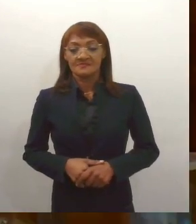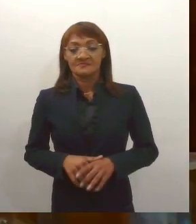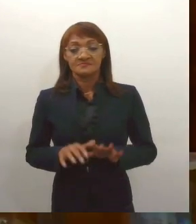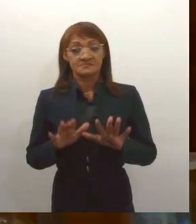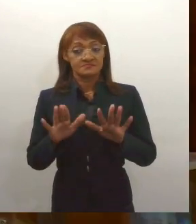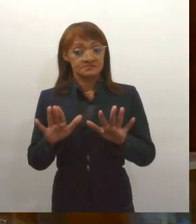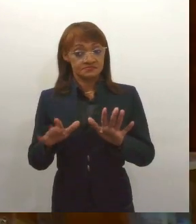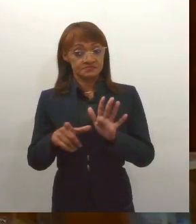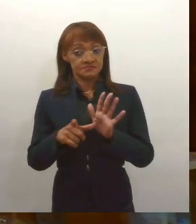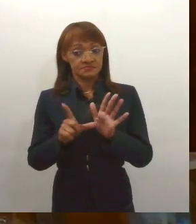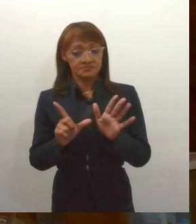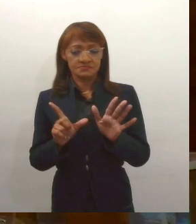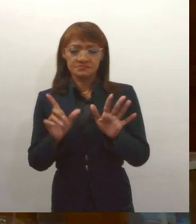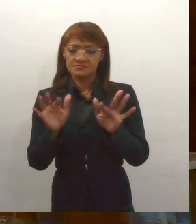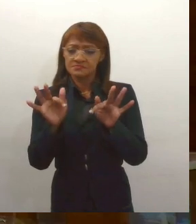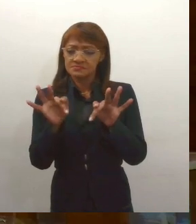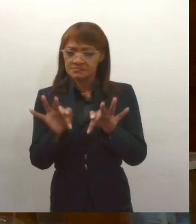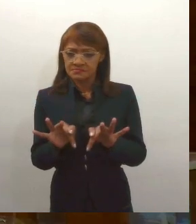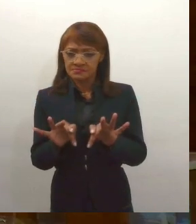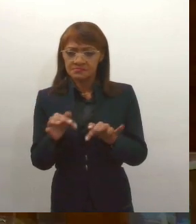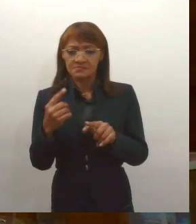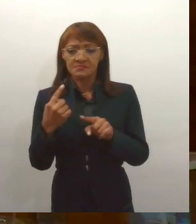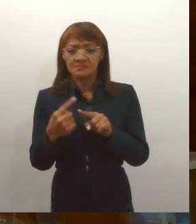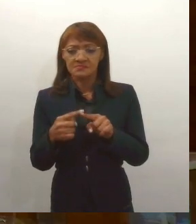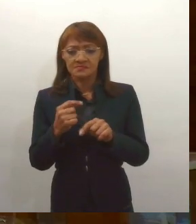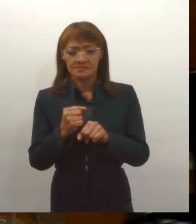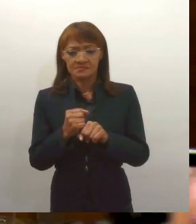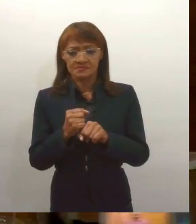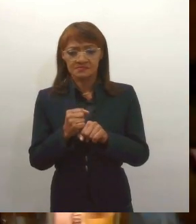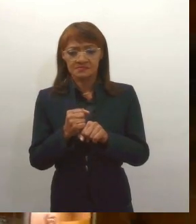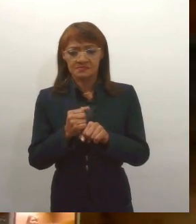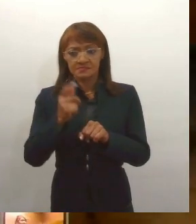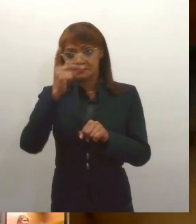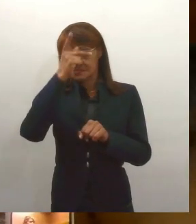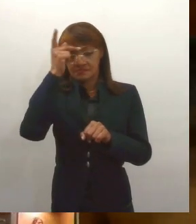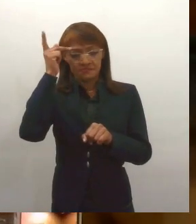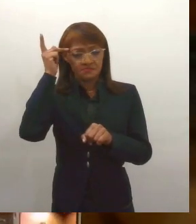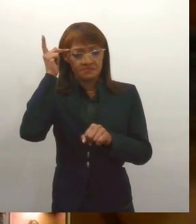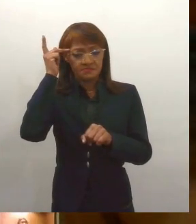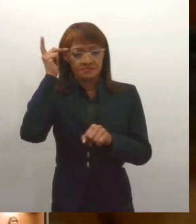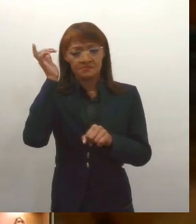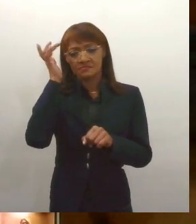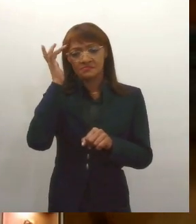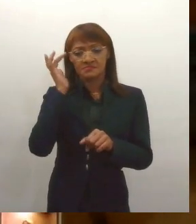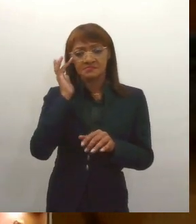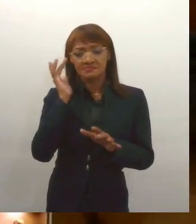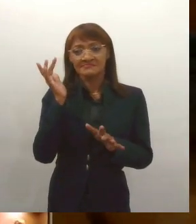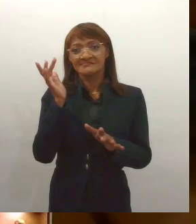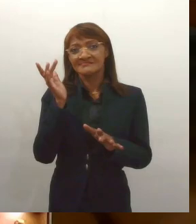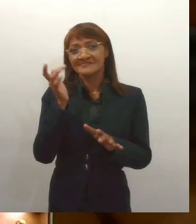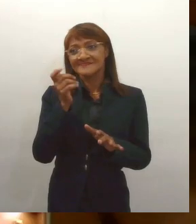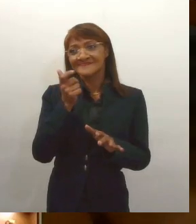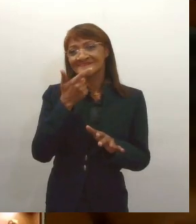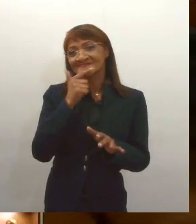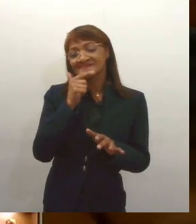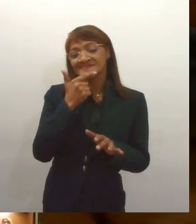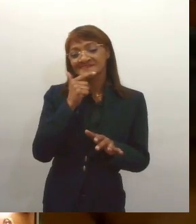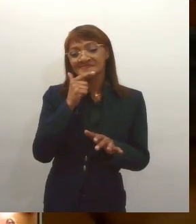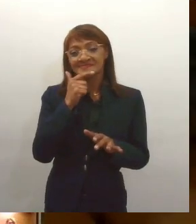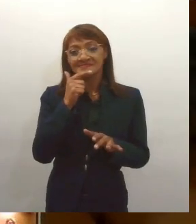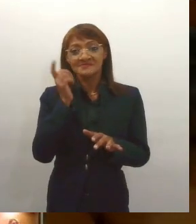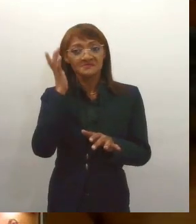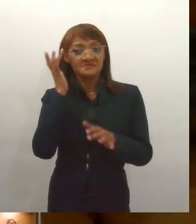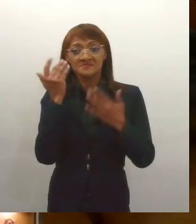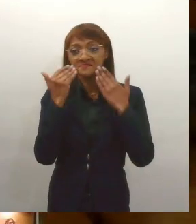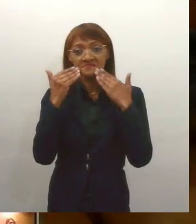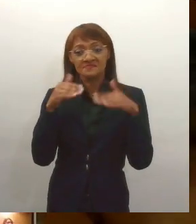muitas pessoas até podem achar engraçado natur mas essas falas